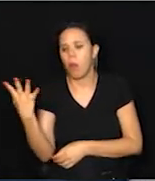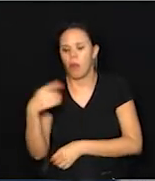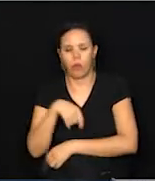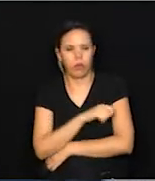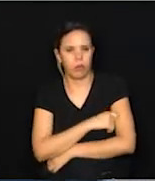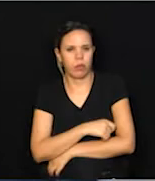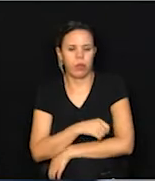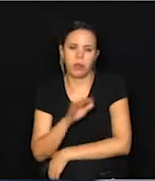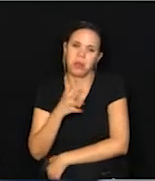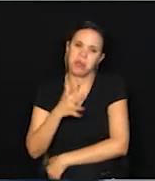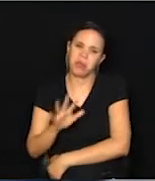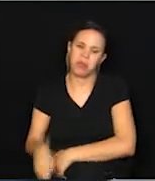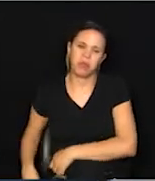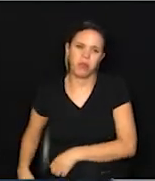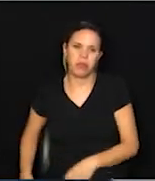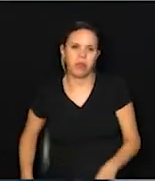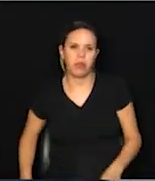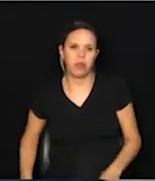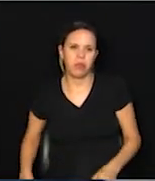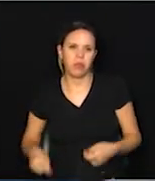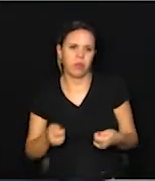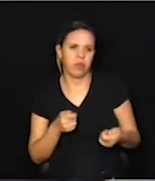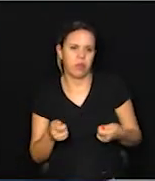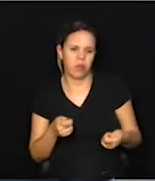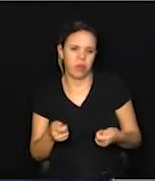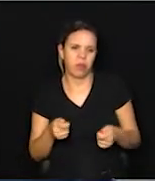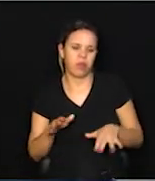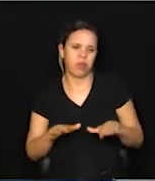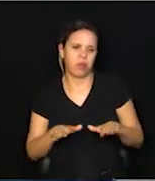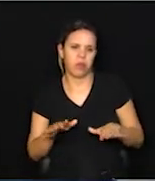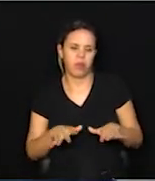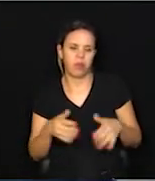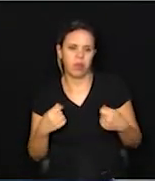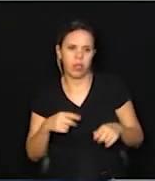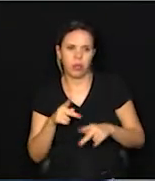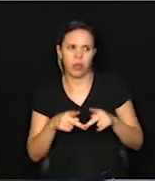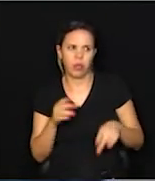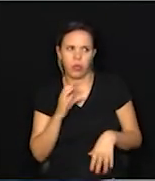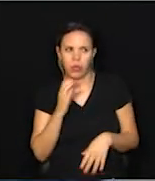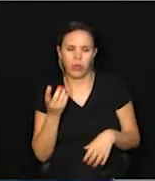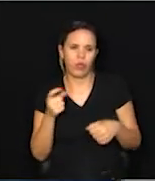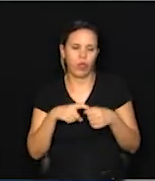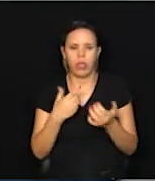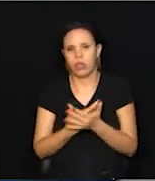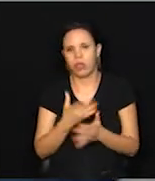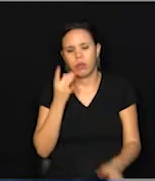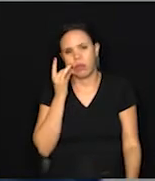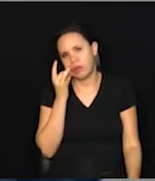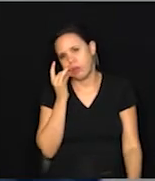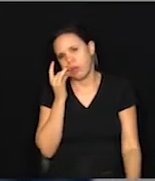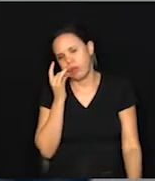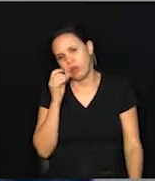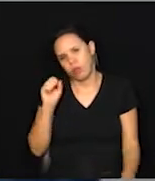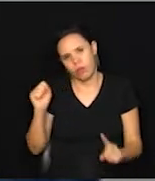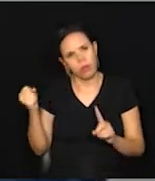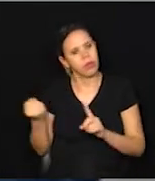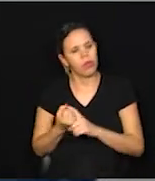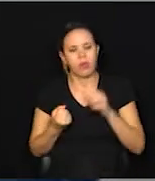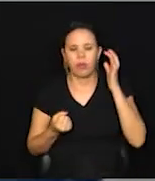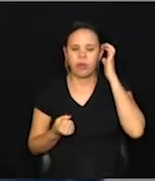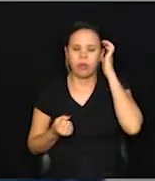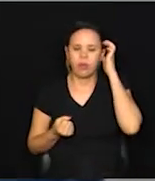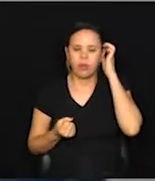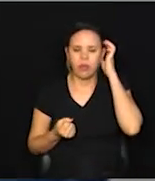alunos, talvez, não sei se didaticamente, os mais necessitados, tanto socialmente quanto